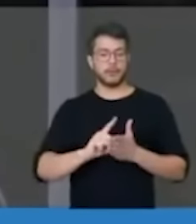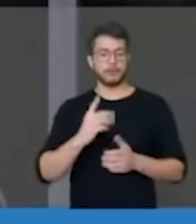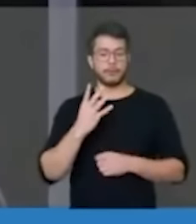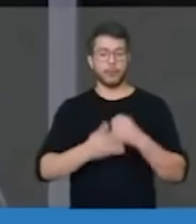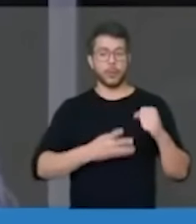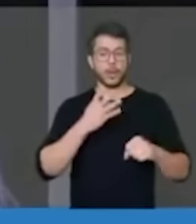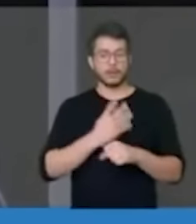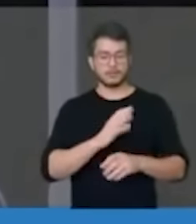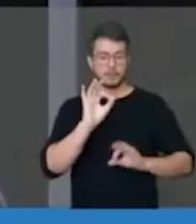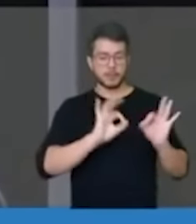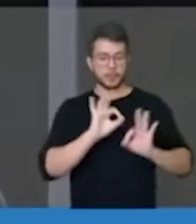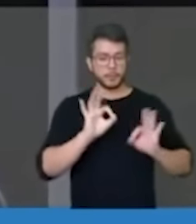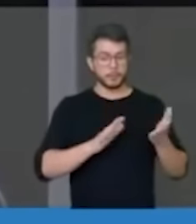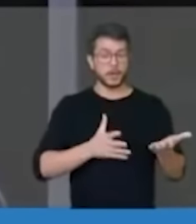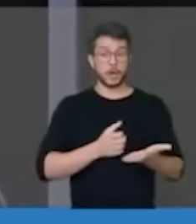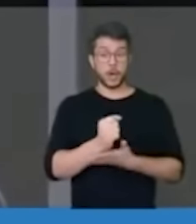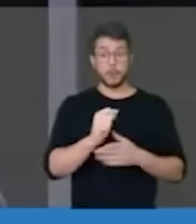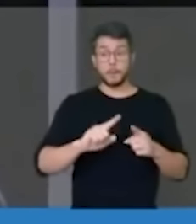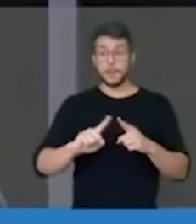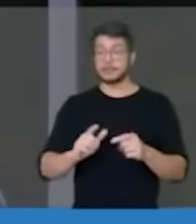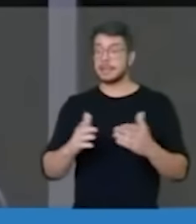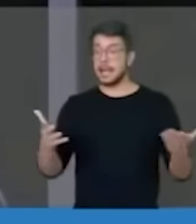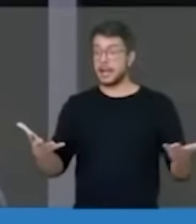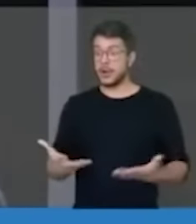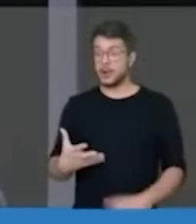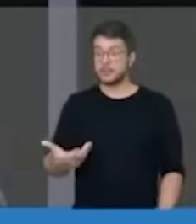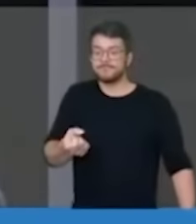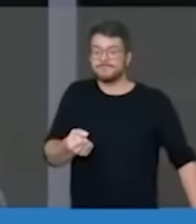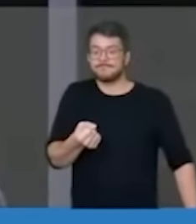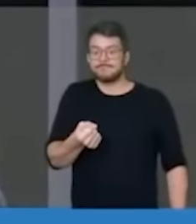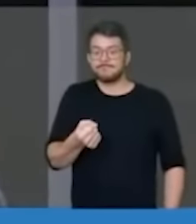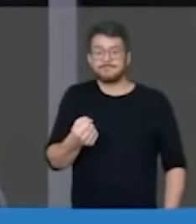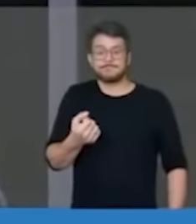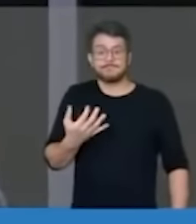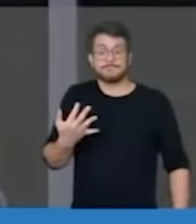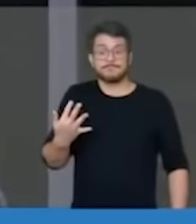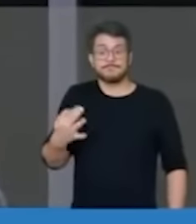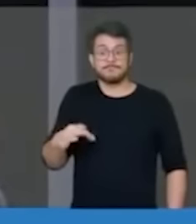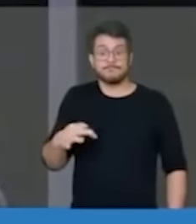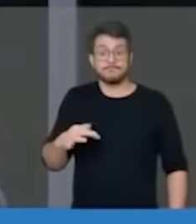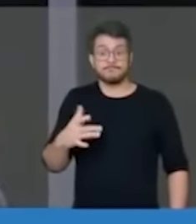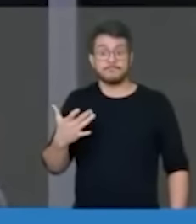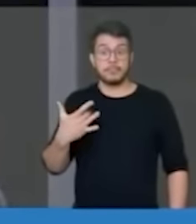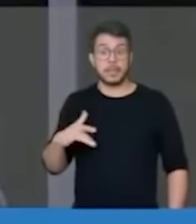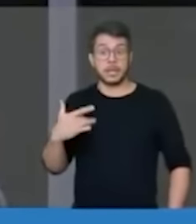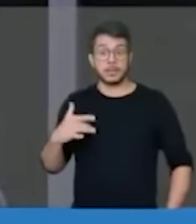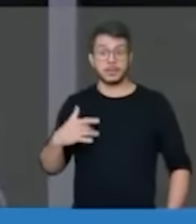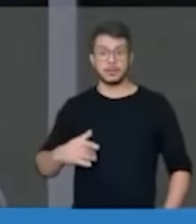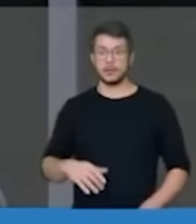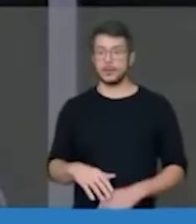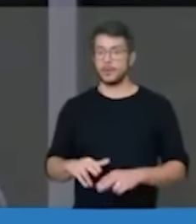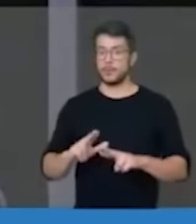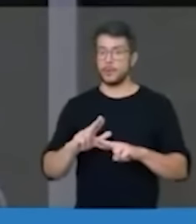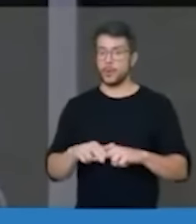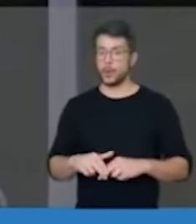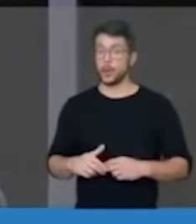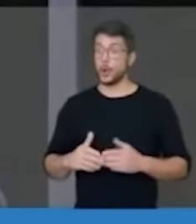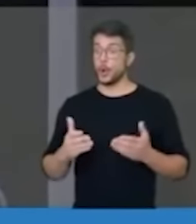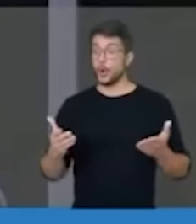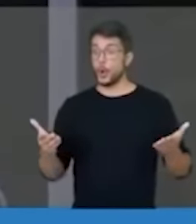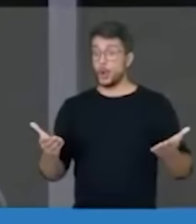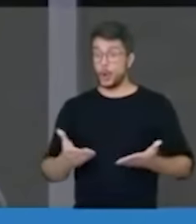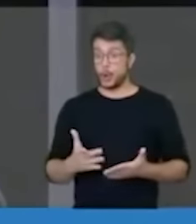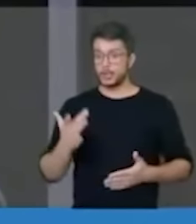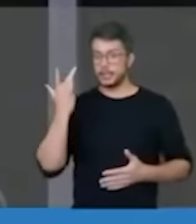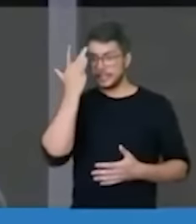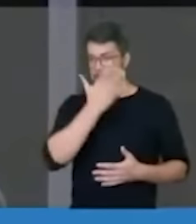agora estão com medo danado, porque o Haddad hoje, vocês cutucaram tanto, o mercado cutucou tanto, que o